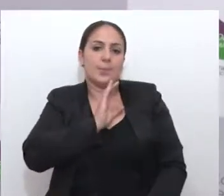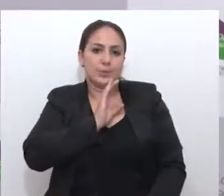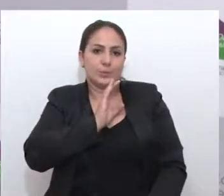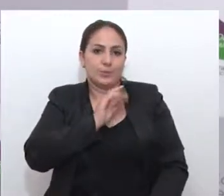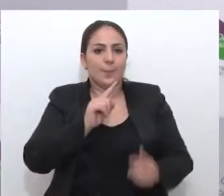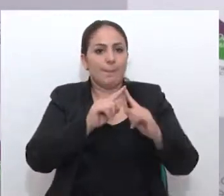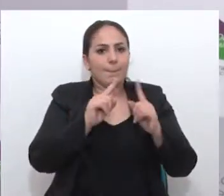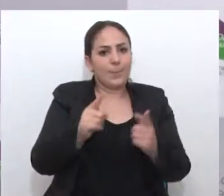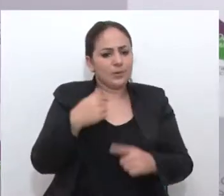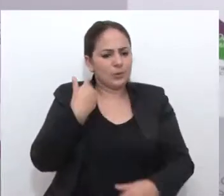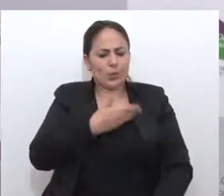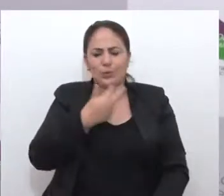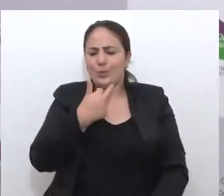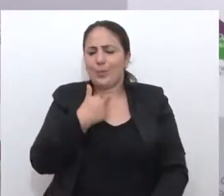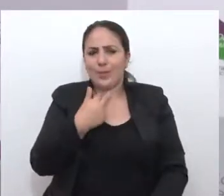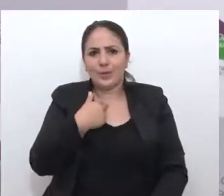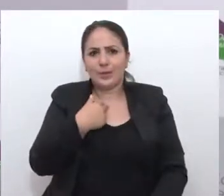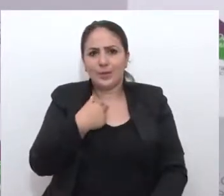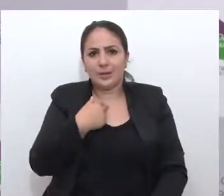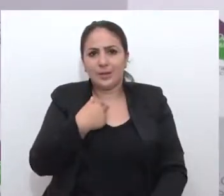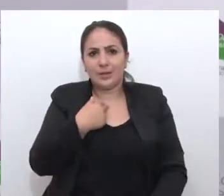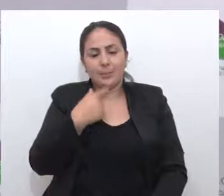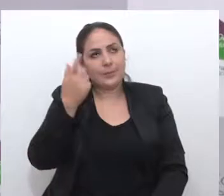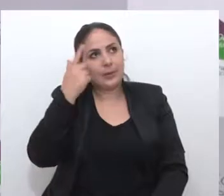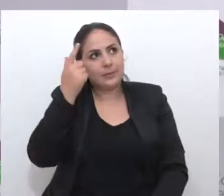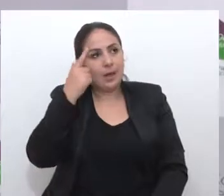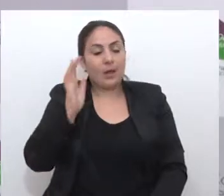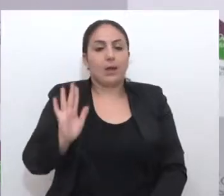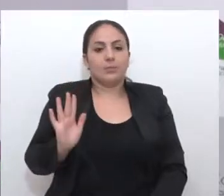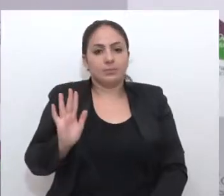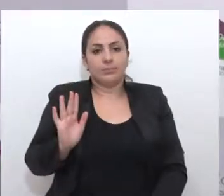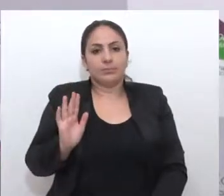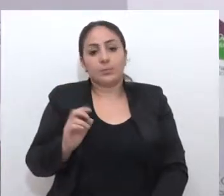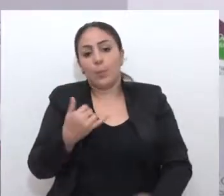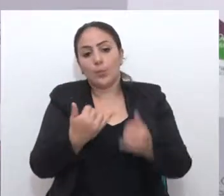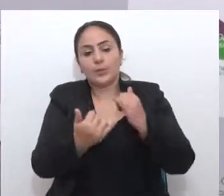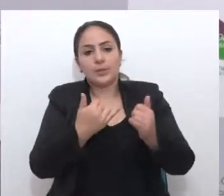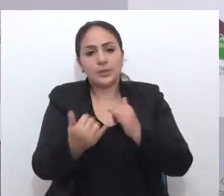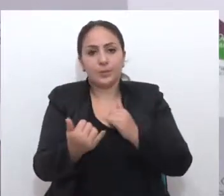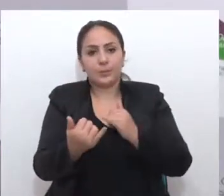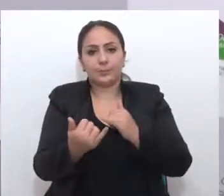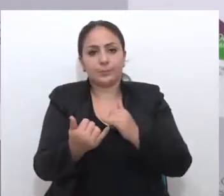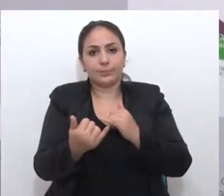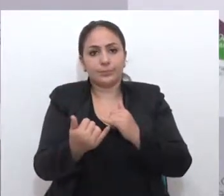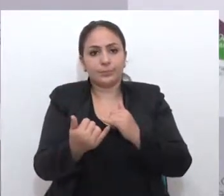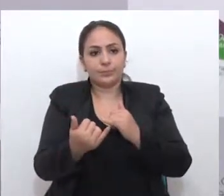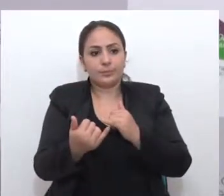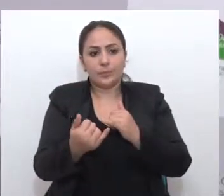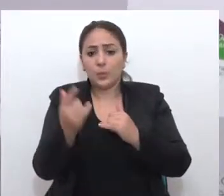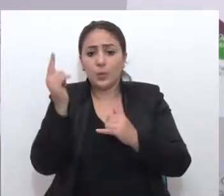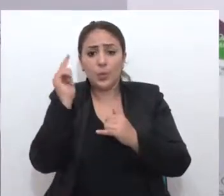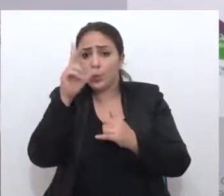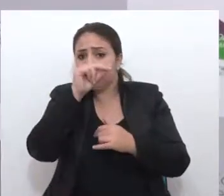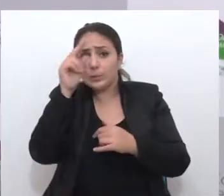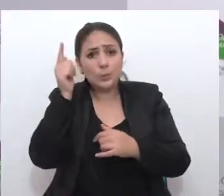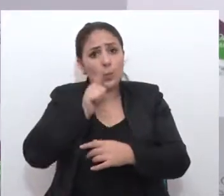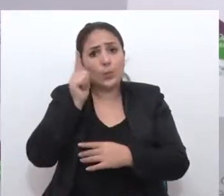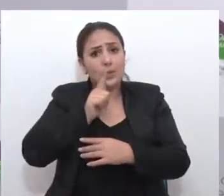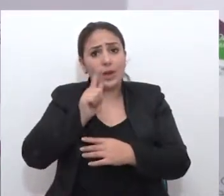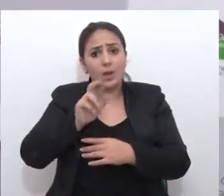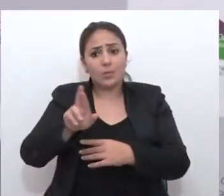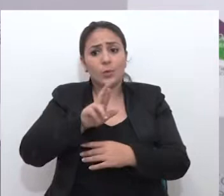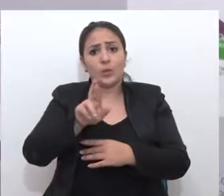ser o mais rápido possível, mas também nós não podemos criar uma situação que se torne